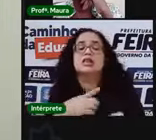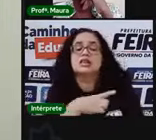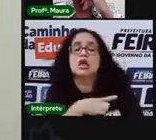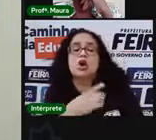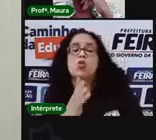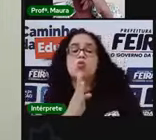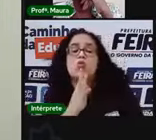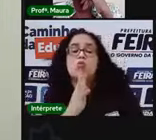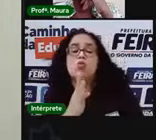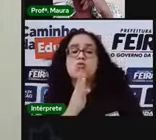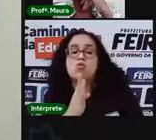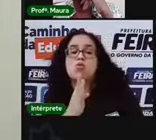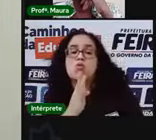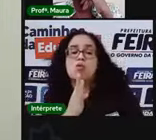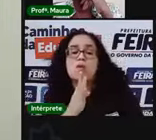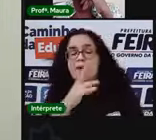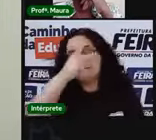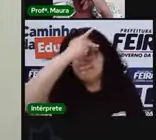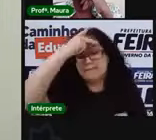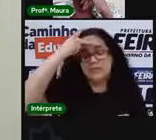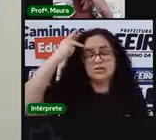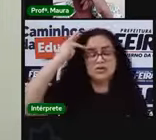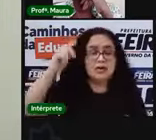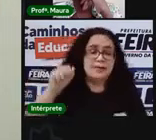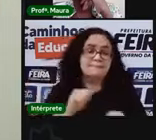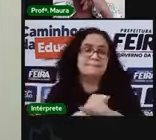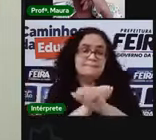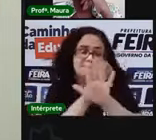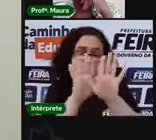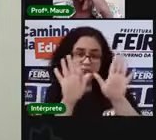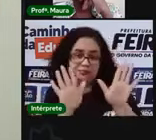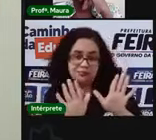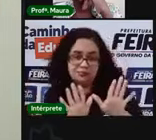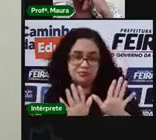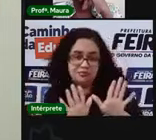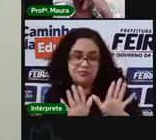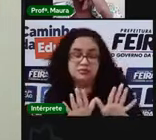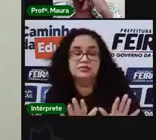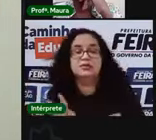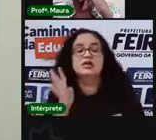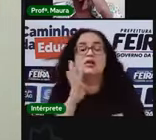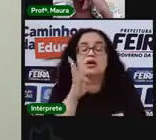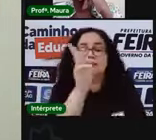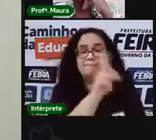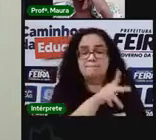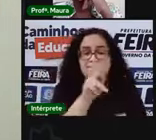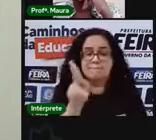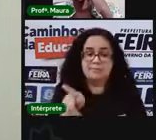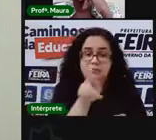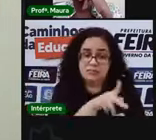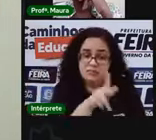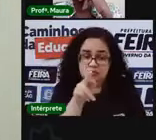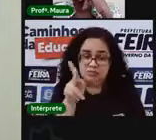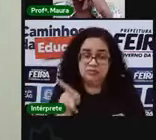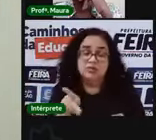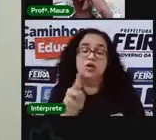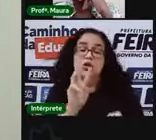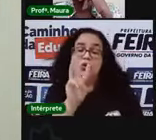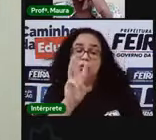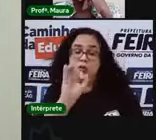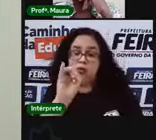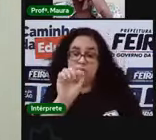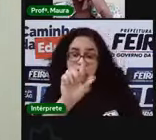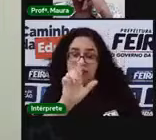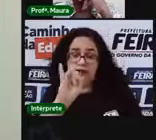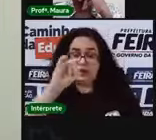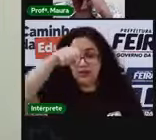conhecimento deste homem, porque ele é incrível. Aproveita, viu, minha gente? Um excelente professor. E esse professor, William Conceição